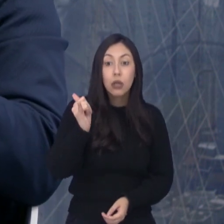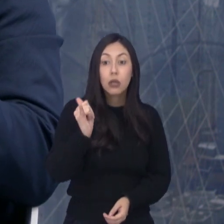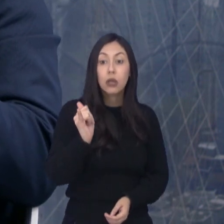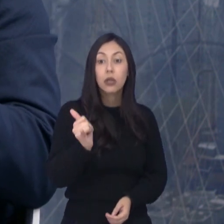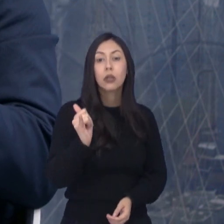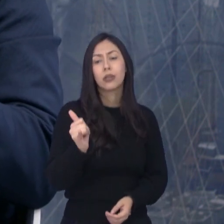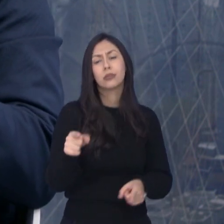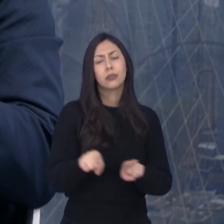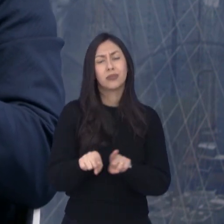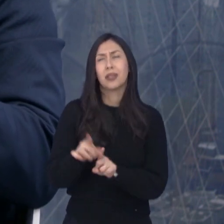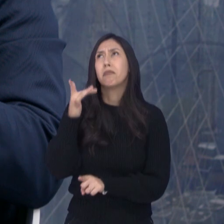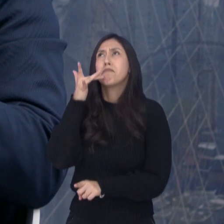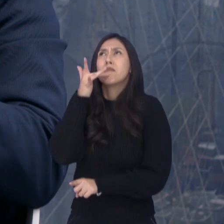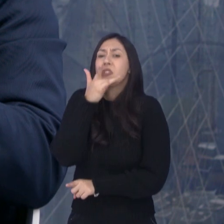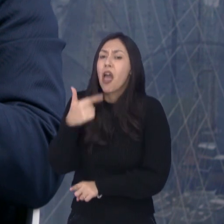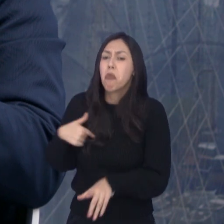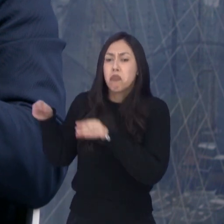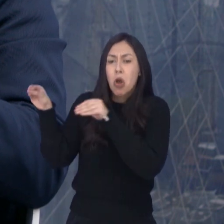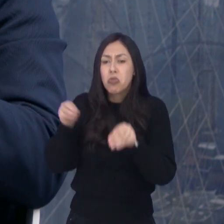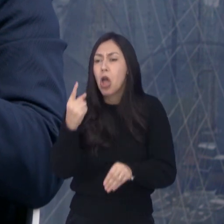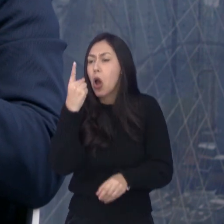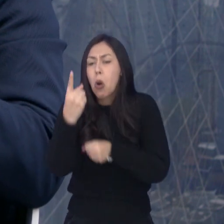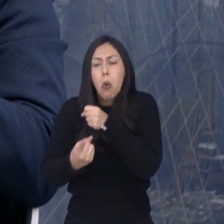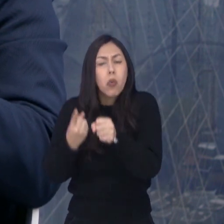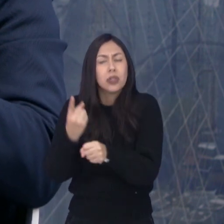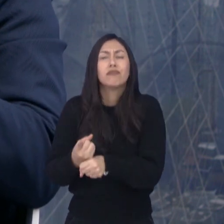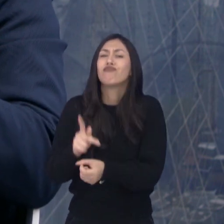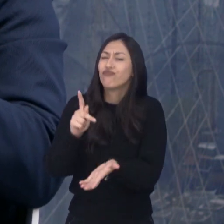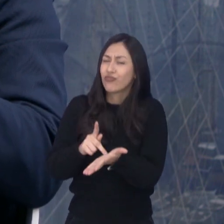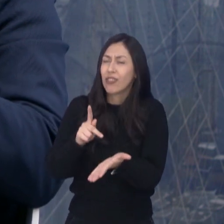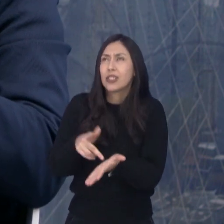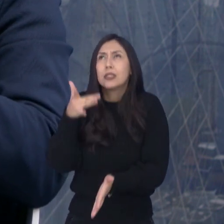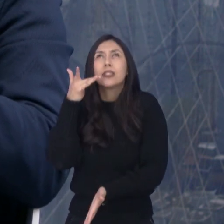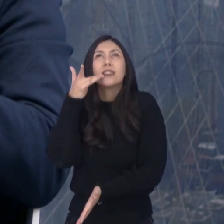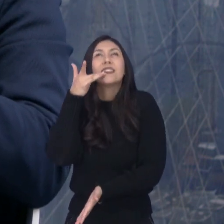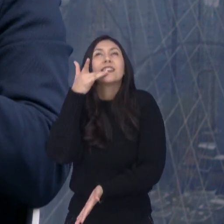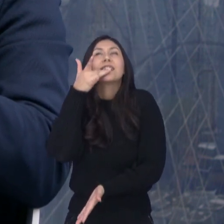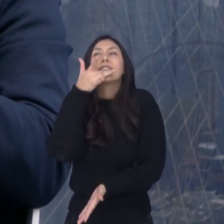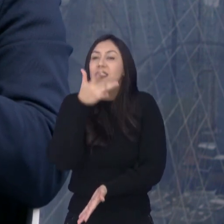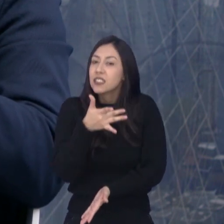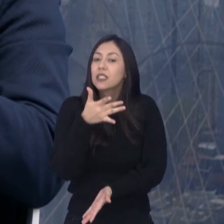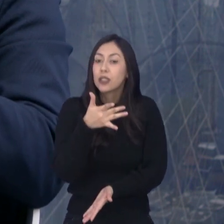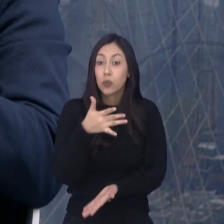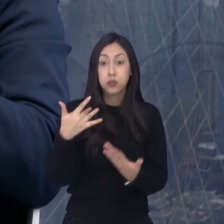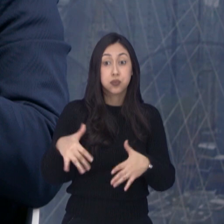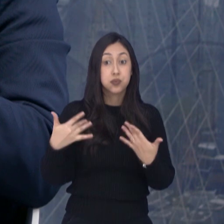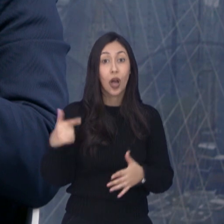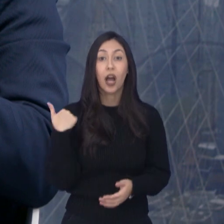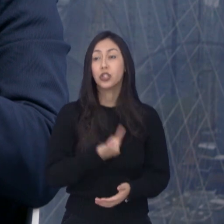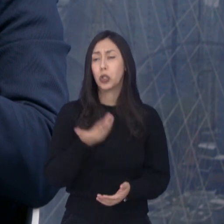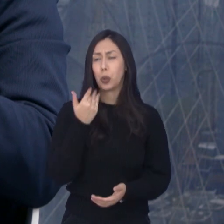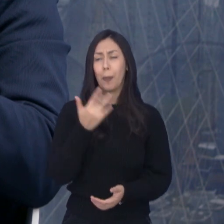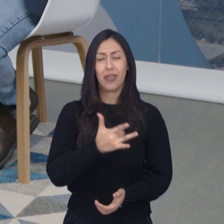é uma delícia. Eu estou aqui há um ano, não tinha experimentado, realmente é uma delícia o bolinho caipira. É uma forte ameaça à dieta,